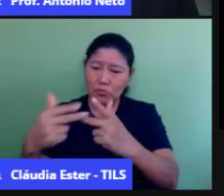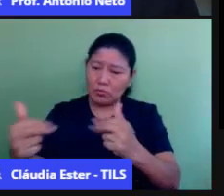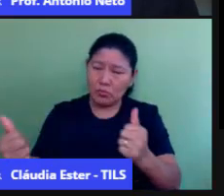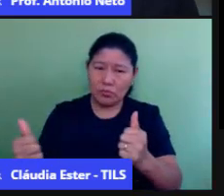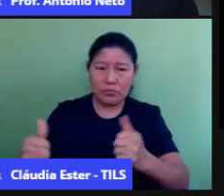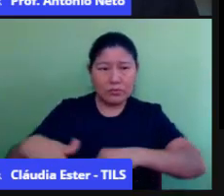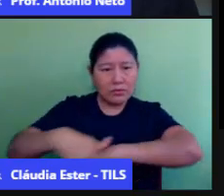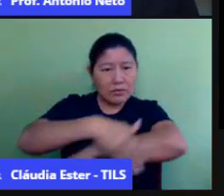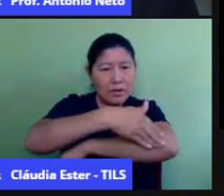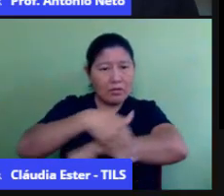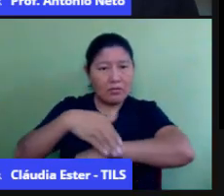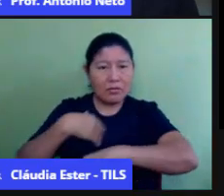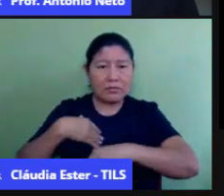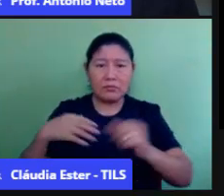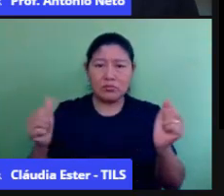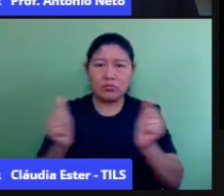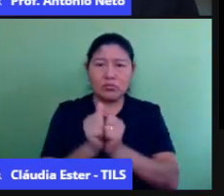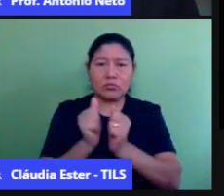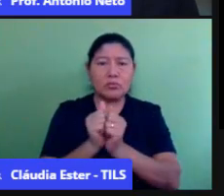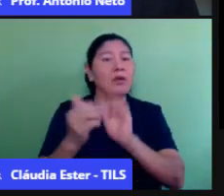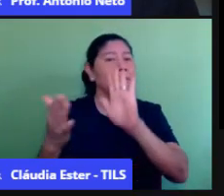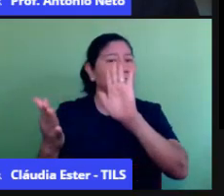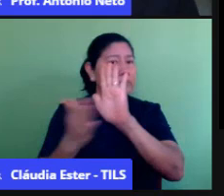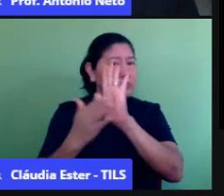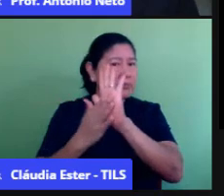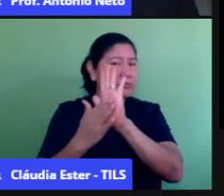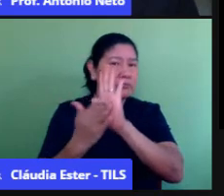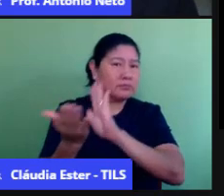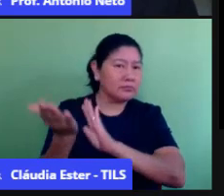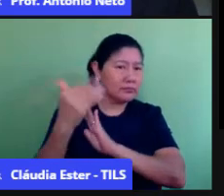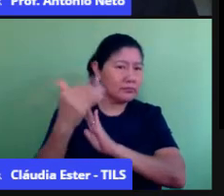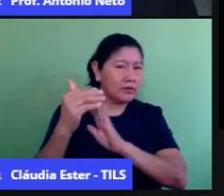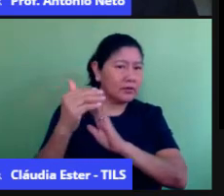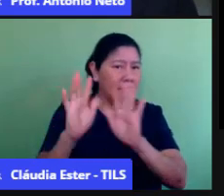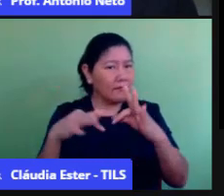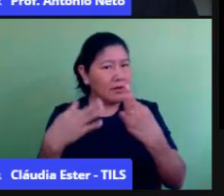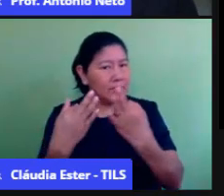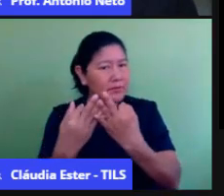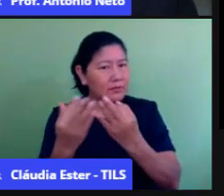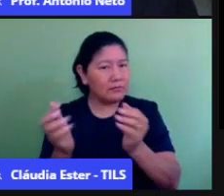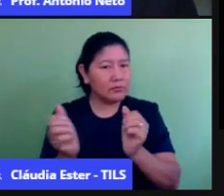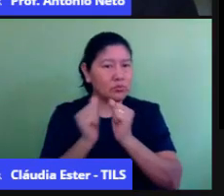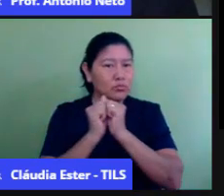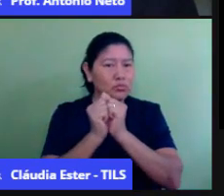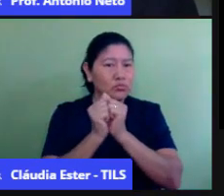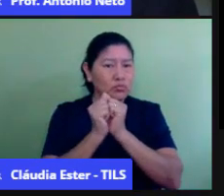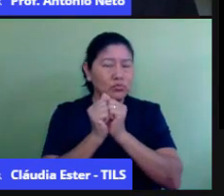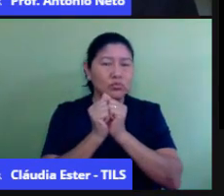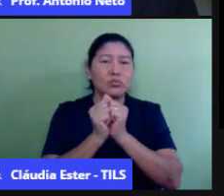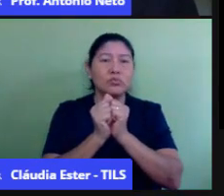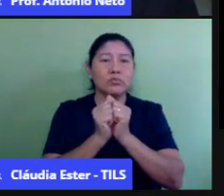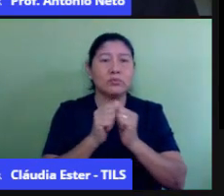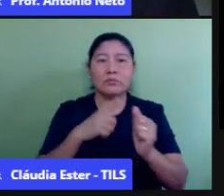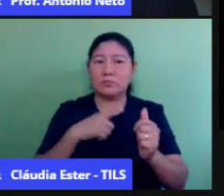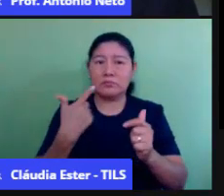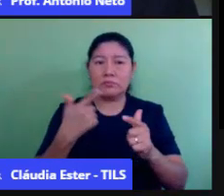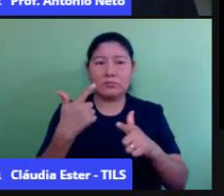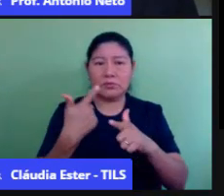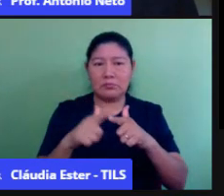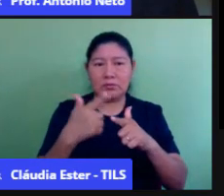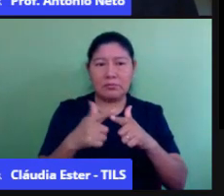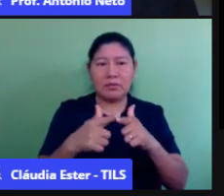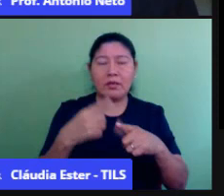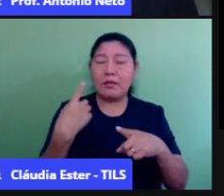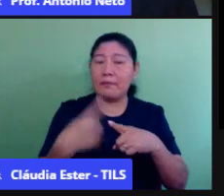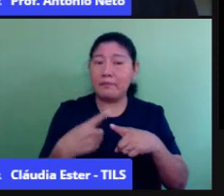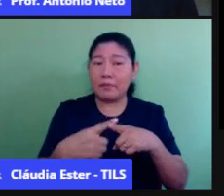toda a família dele, todas as pessoas nessa comitiva, sem problema nenhum, porque ele, nesse período,